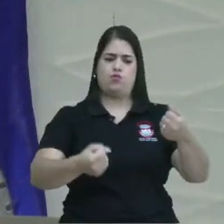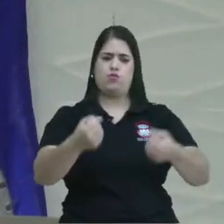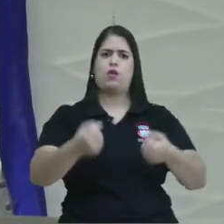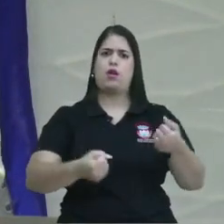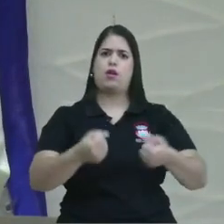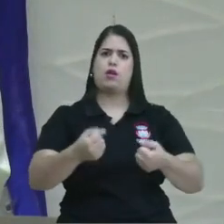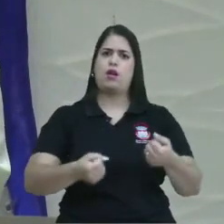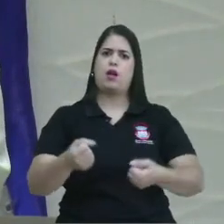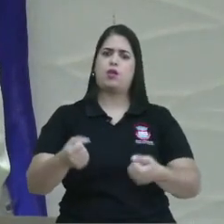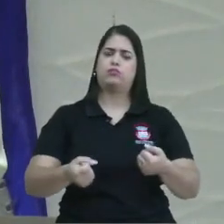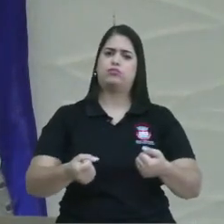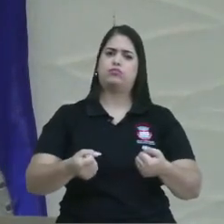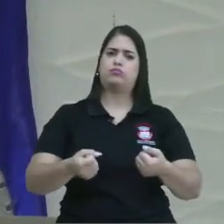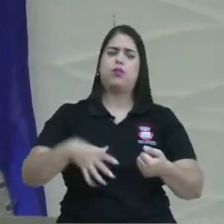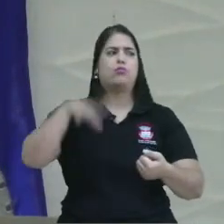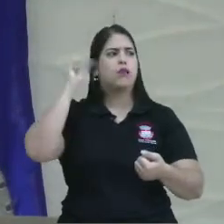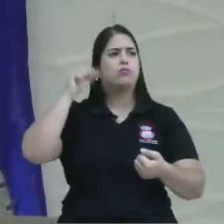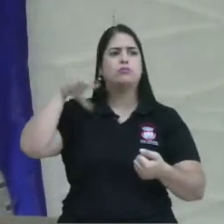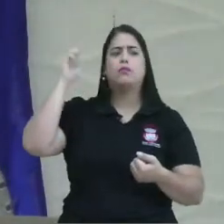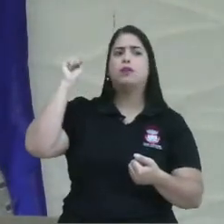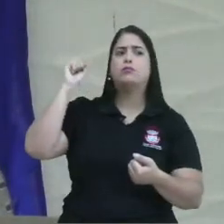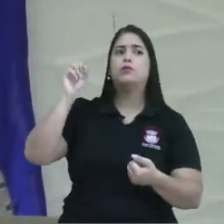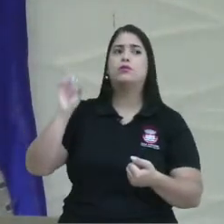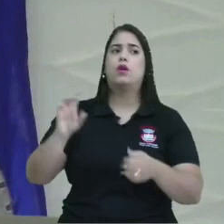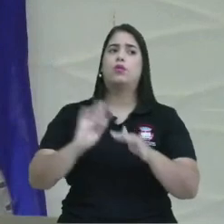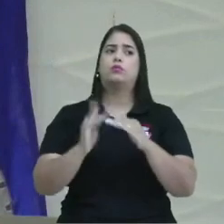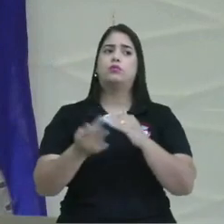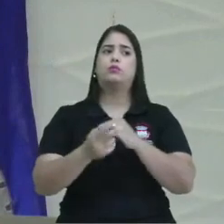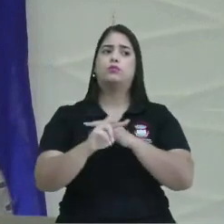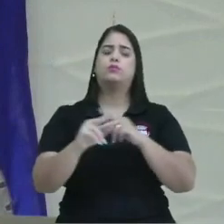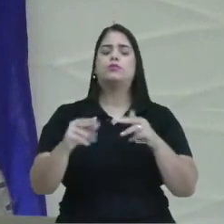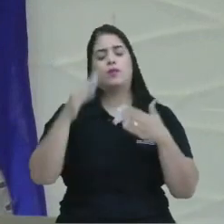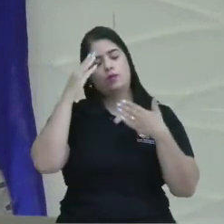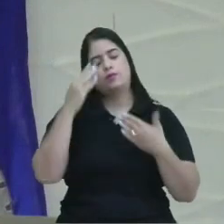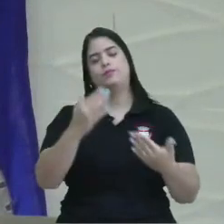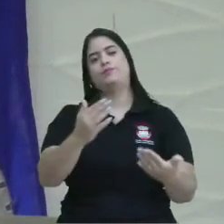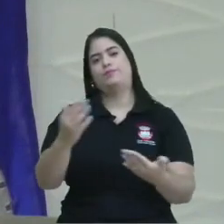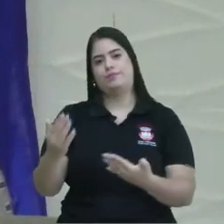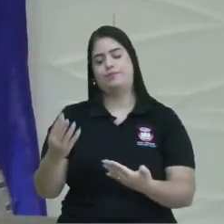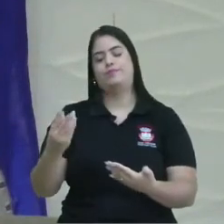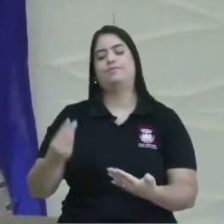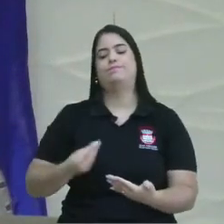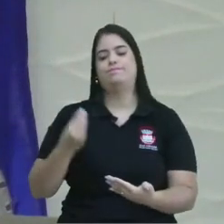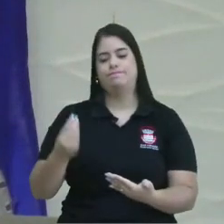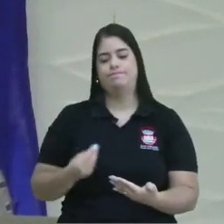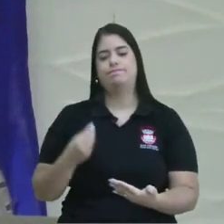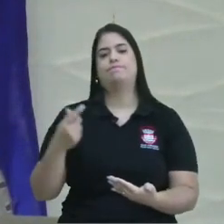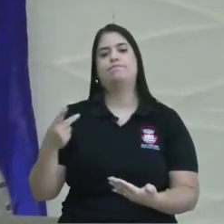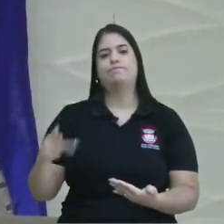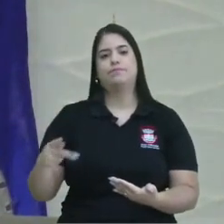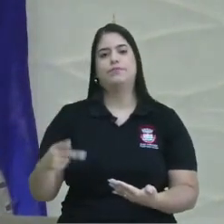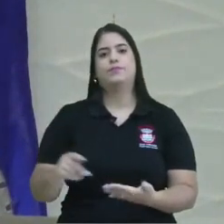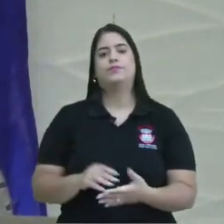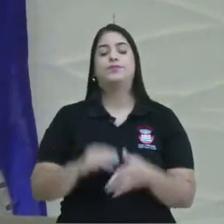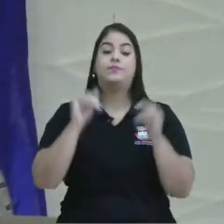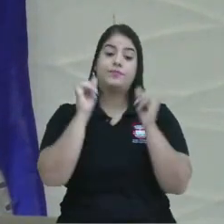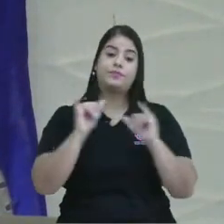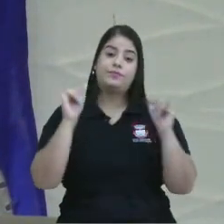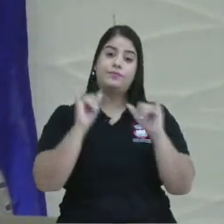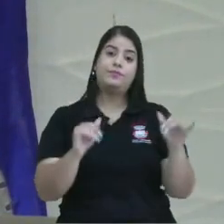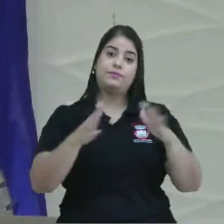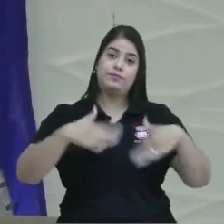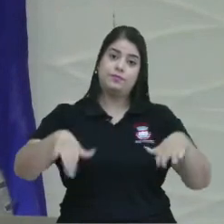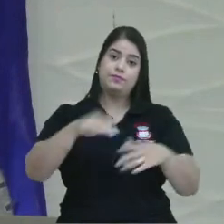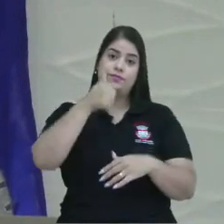nas redes sociais. Mas quero agradecer a presença de todos que estavam ali. Quero dizer a todas as